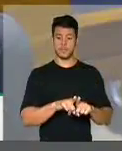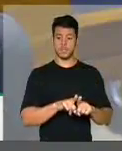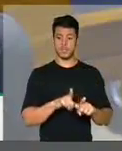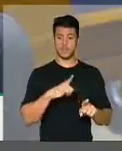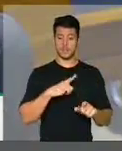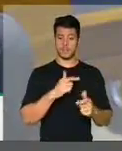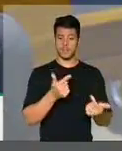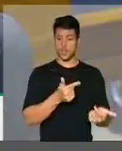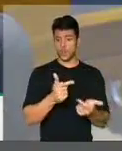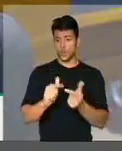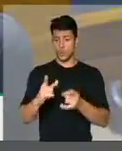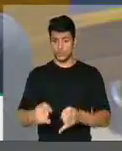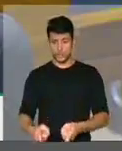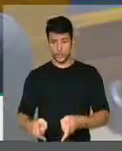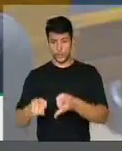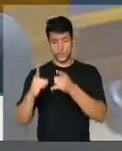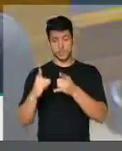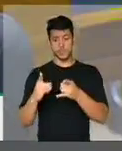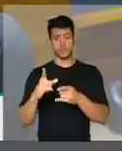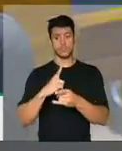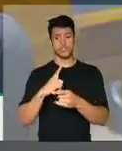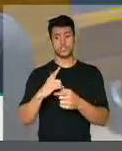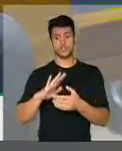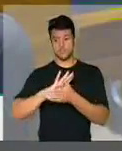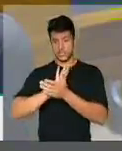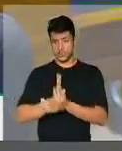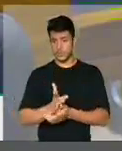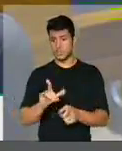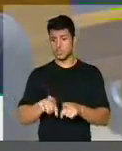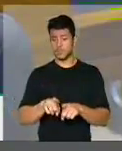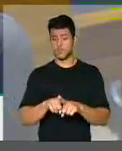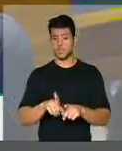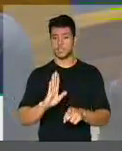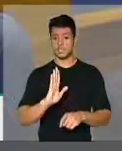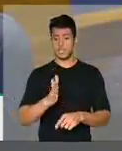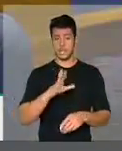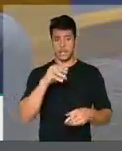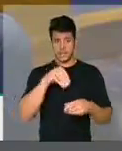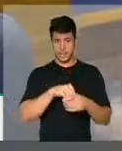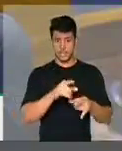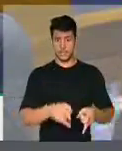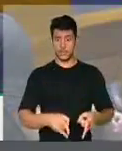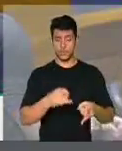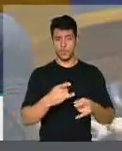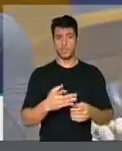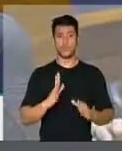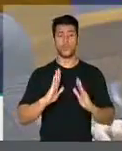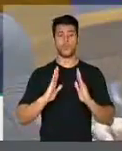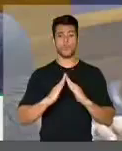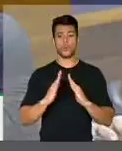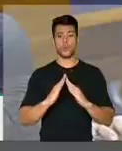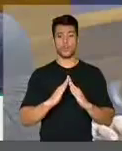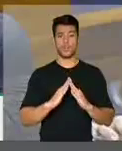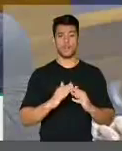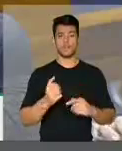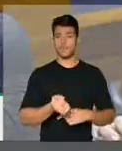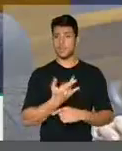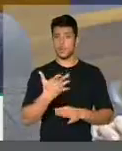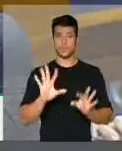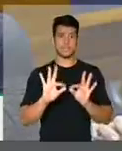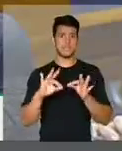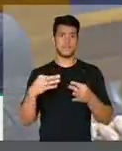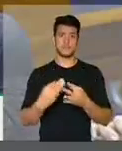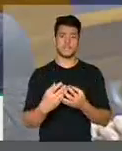onde moravam centenas de famílias que ficaram desesperados,